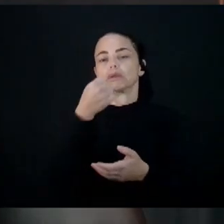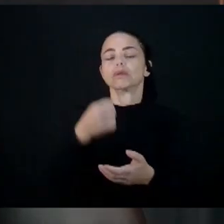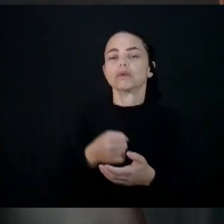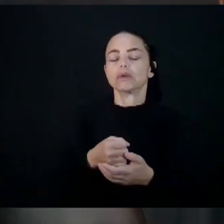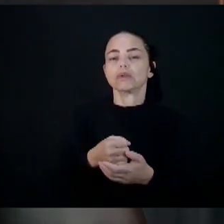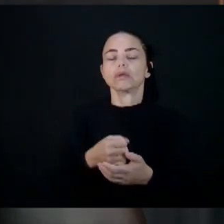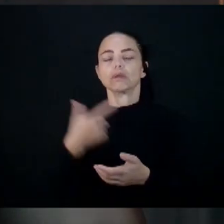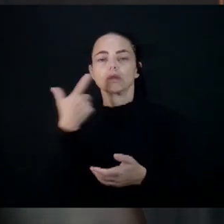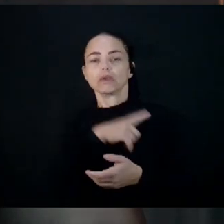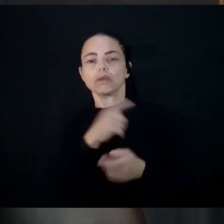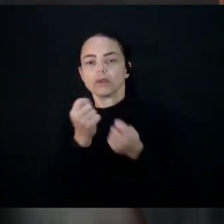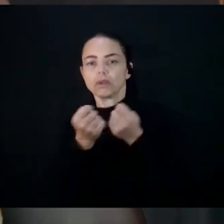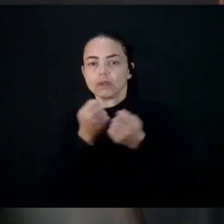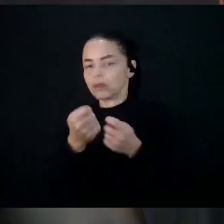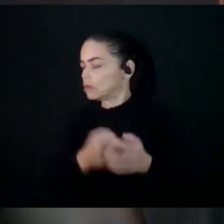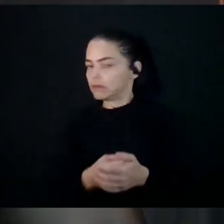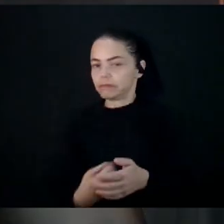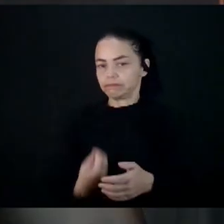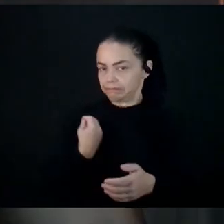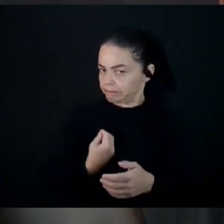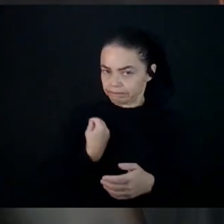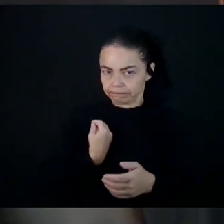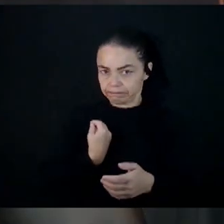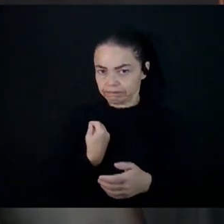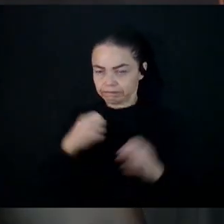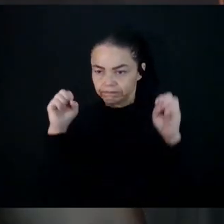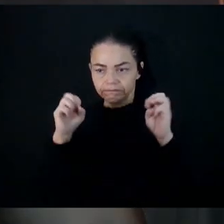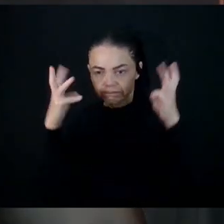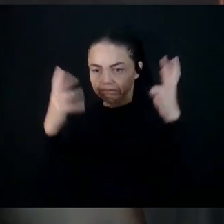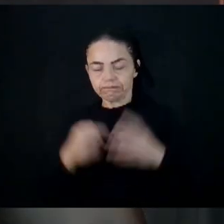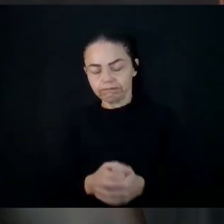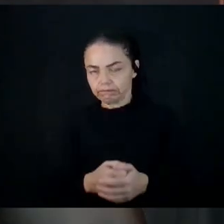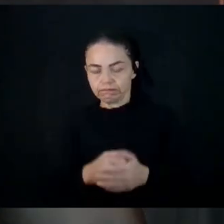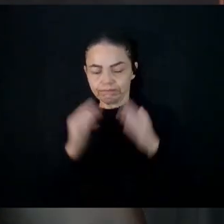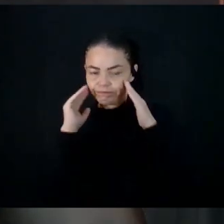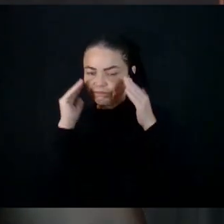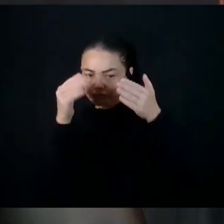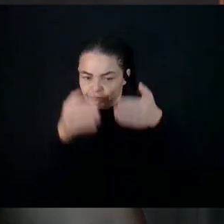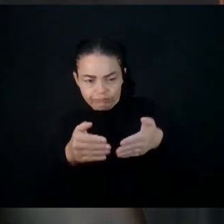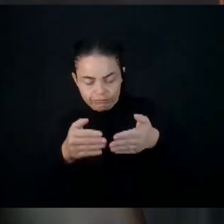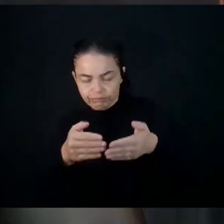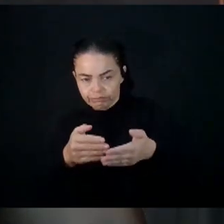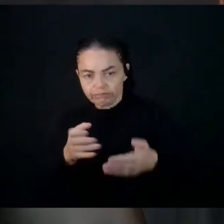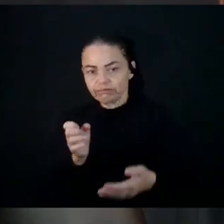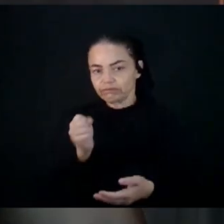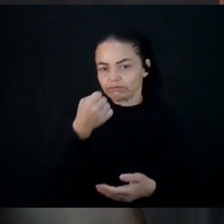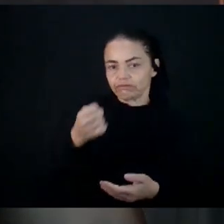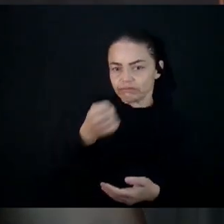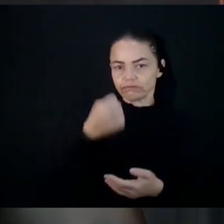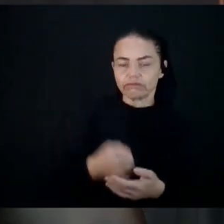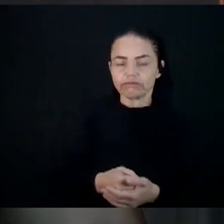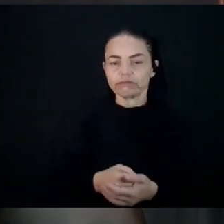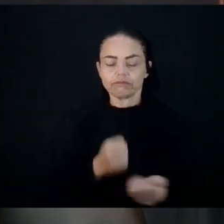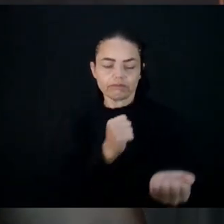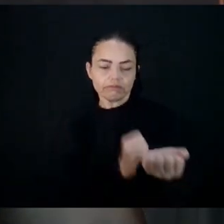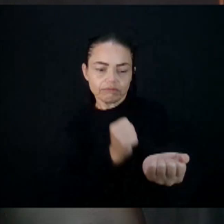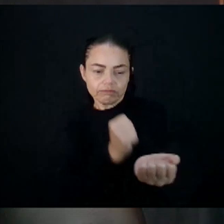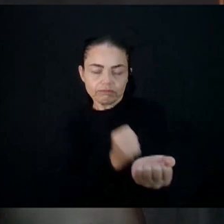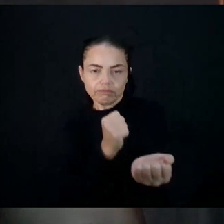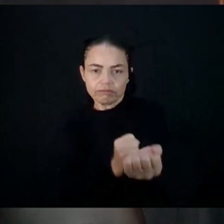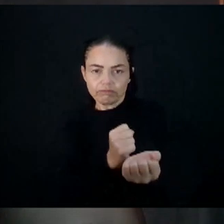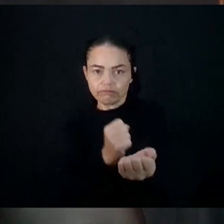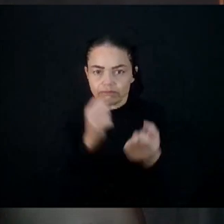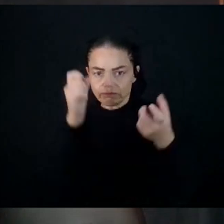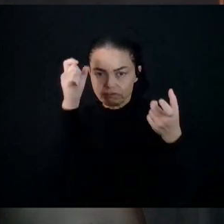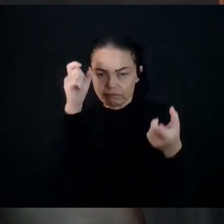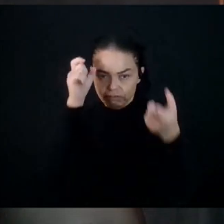controlar. E a vida dela, né, o evento não gira em torno da bebida. Quando a gente fala em dependência, né, em transtorno do uso de